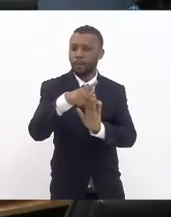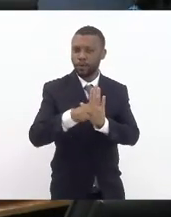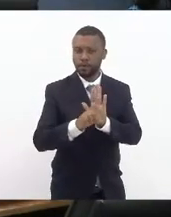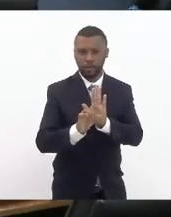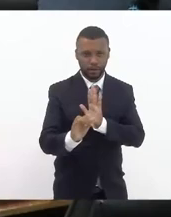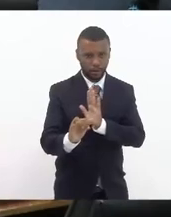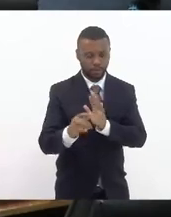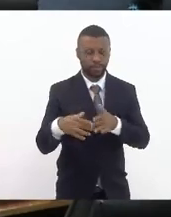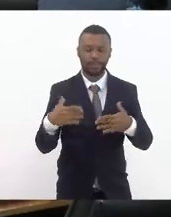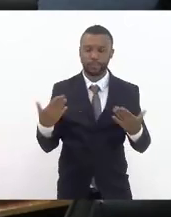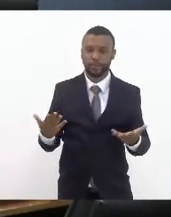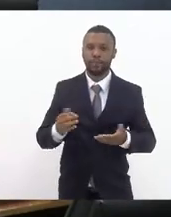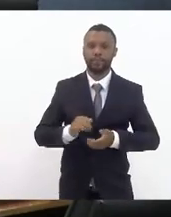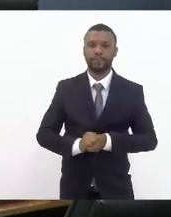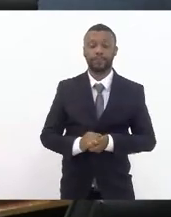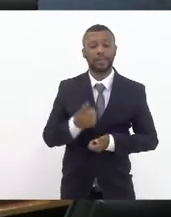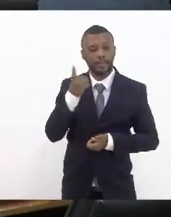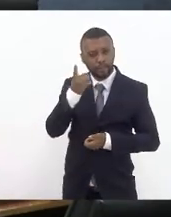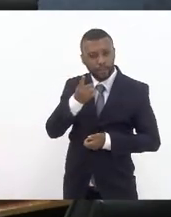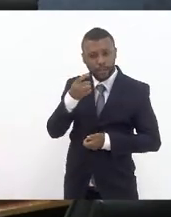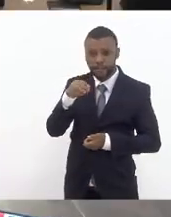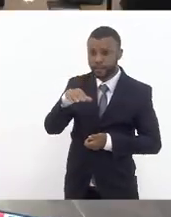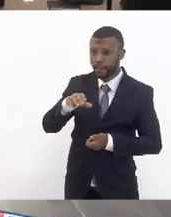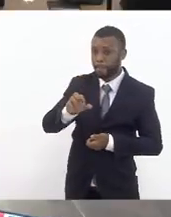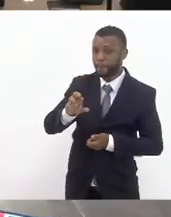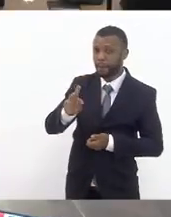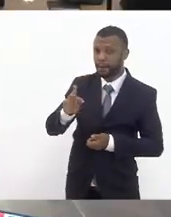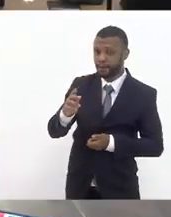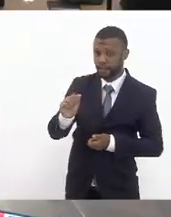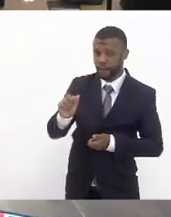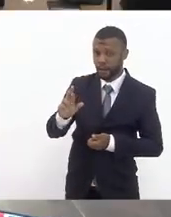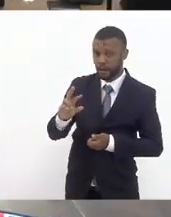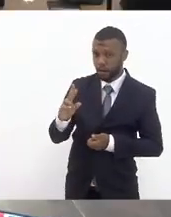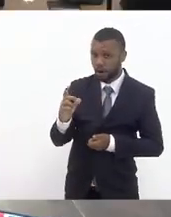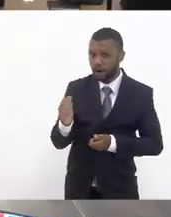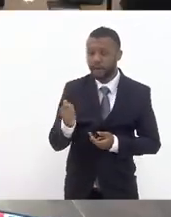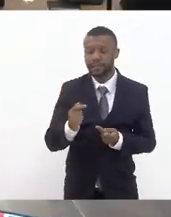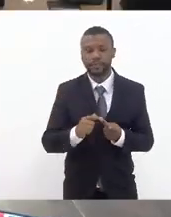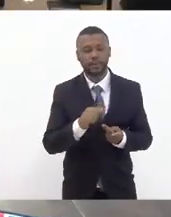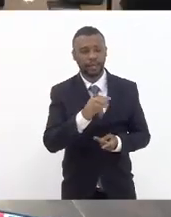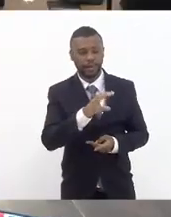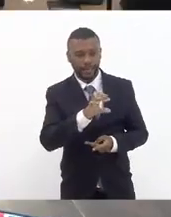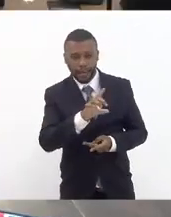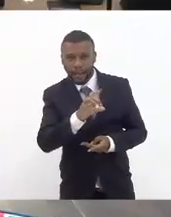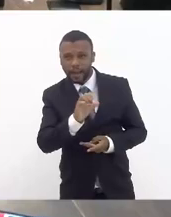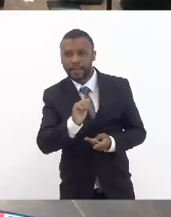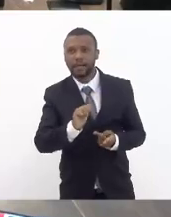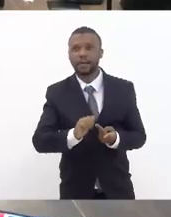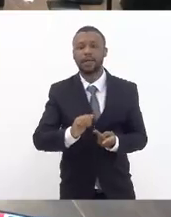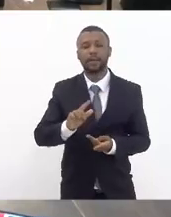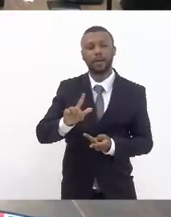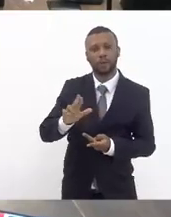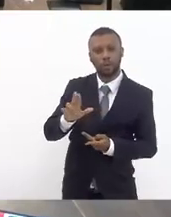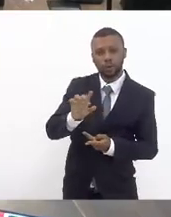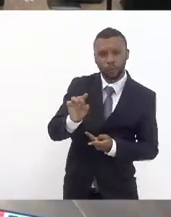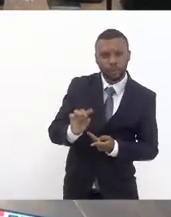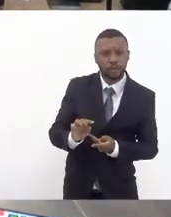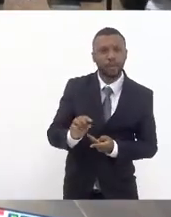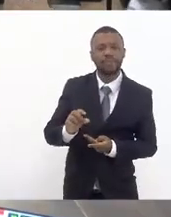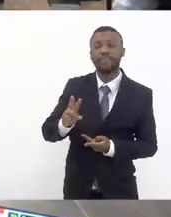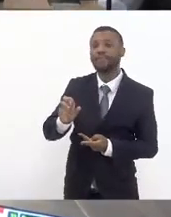Deputada Marta Rocha, deputada Célia, deputada Lucinha, Luiz, Valdec, Flávio,